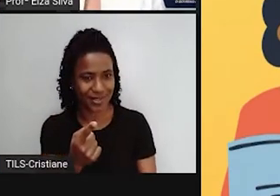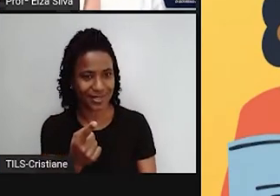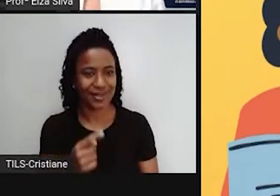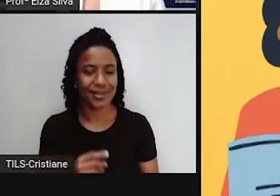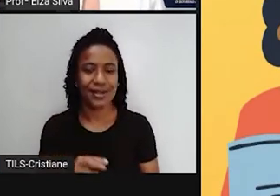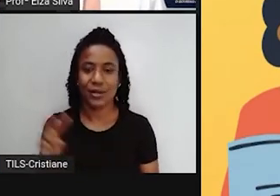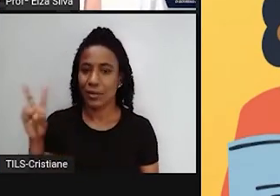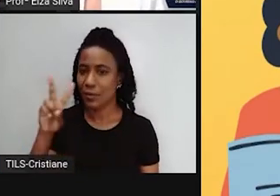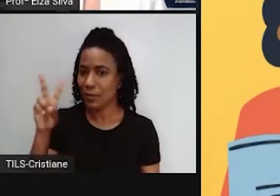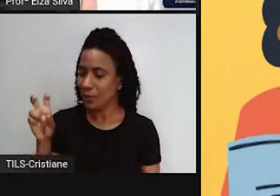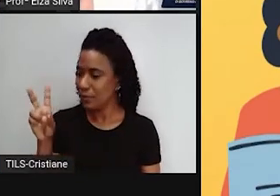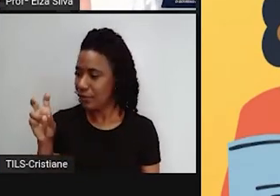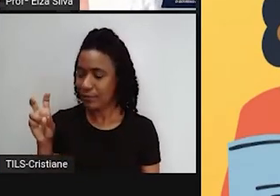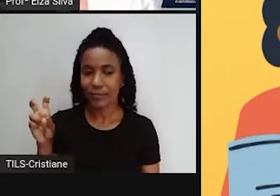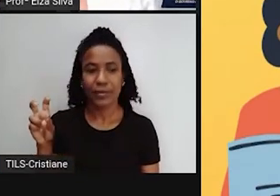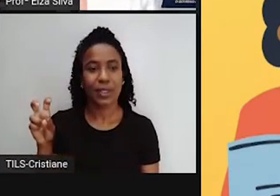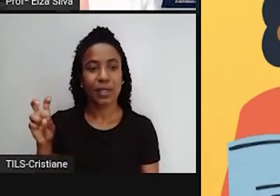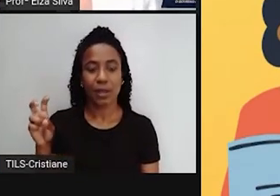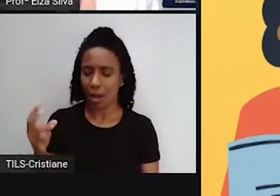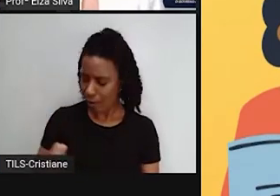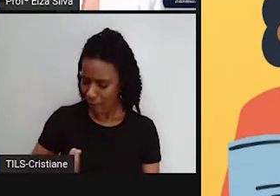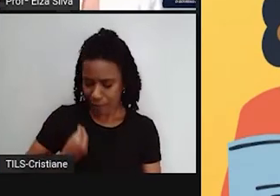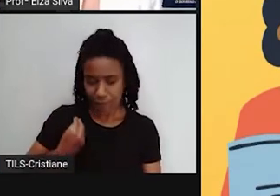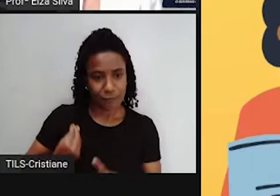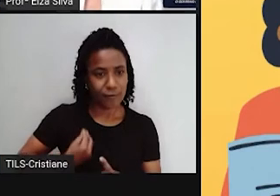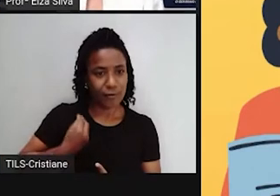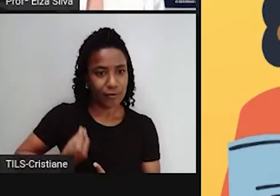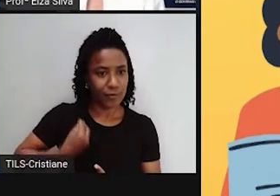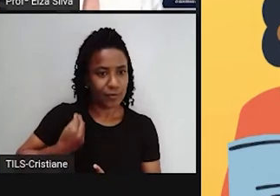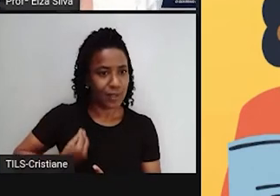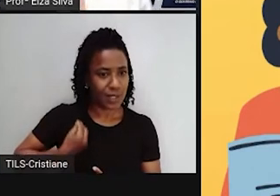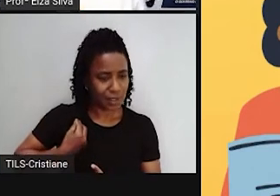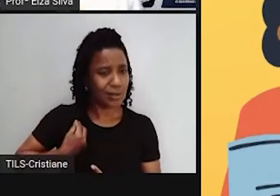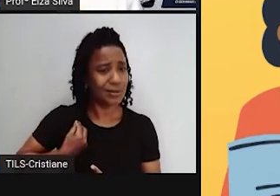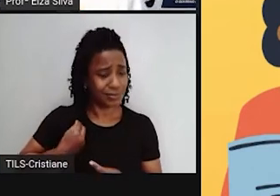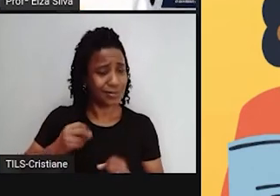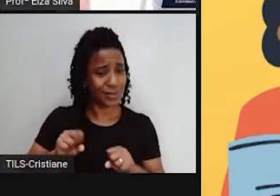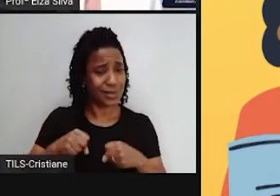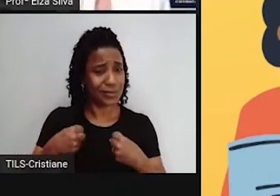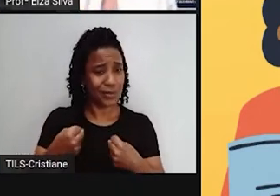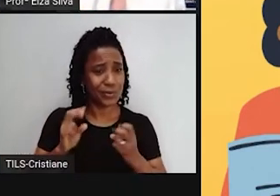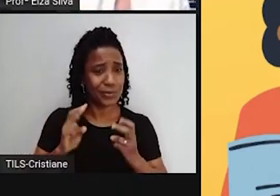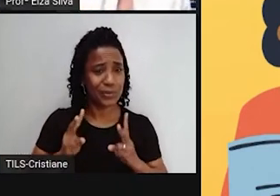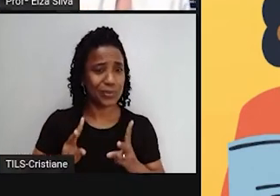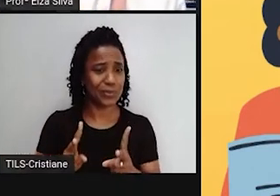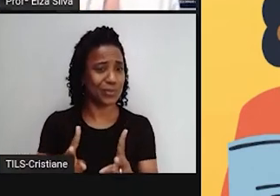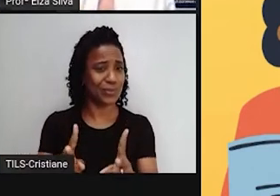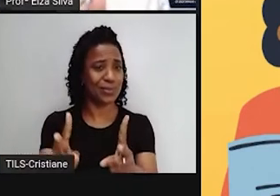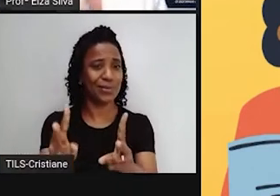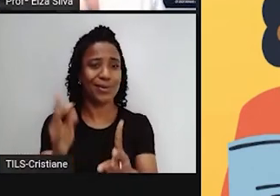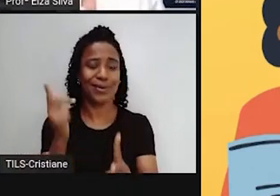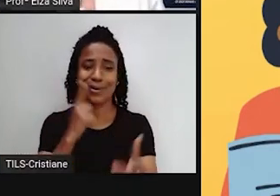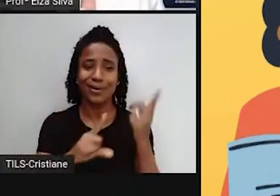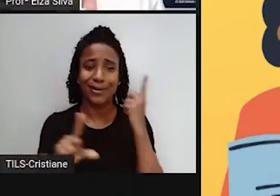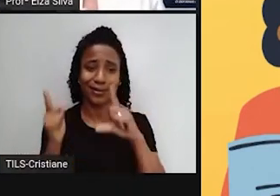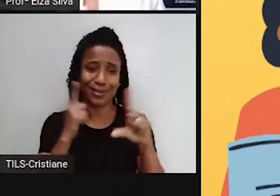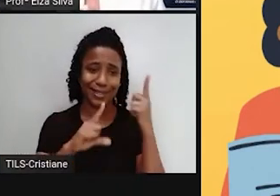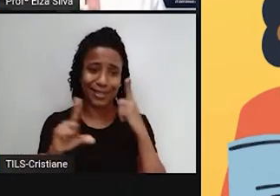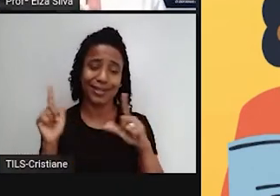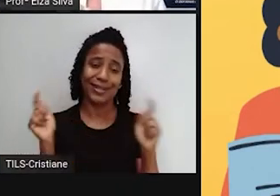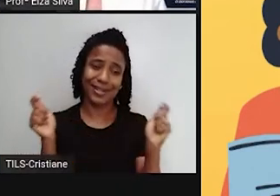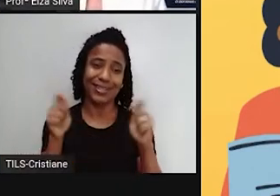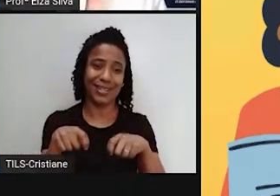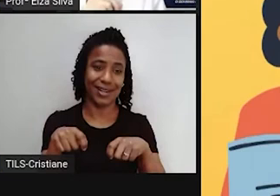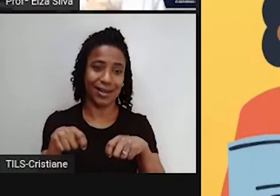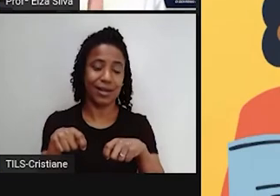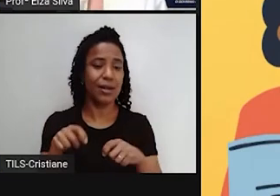né? Enquanto há vida, há esperança. O que ele nos ensina? Que por mais que as coisas fiquem difíceis em nossa